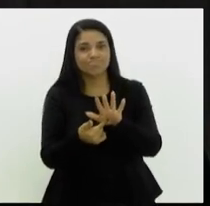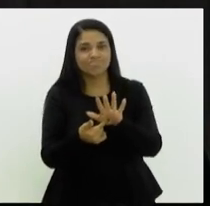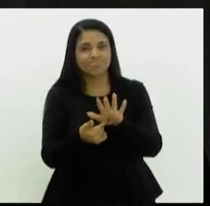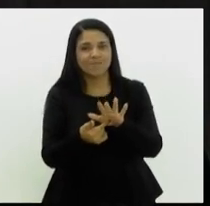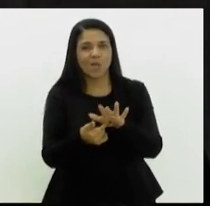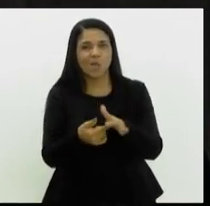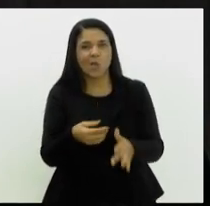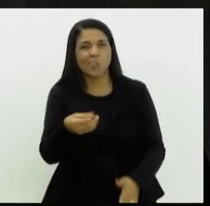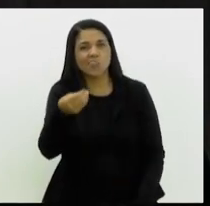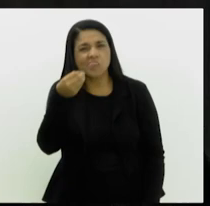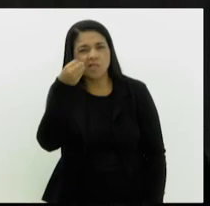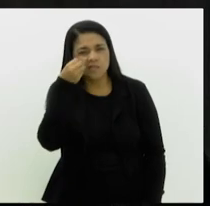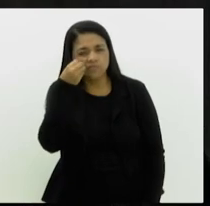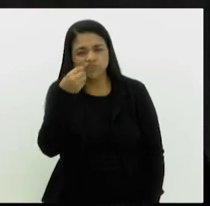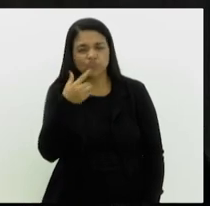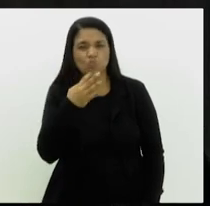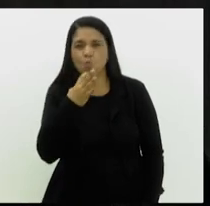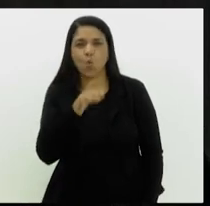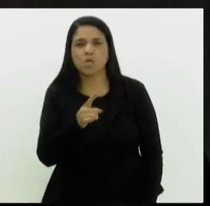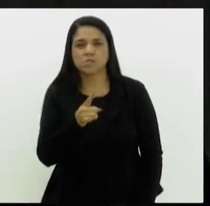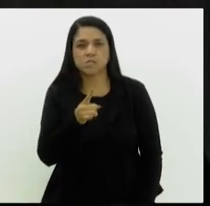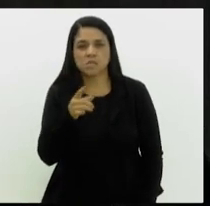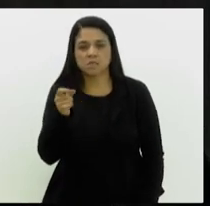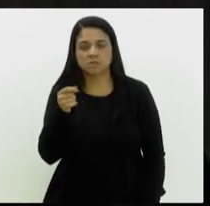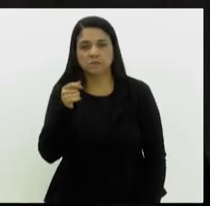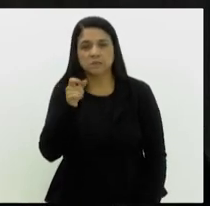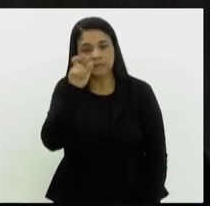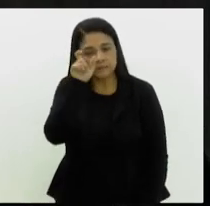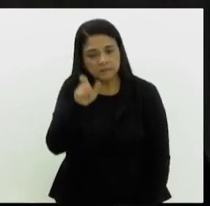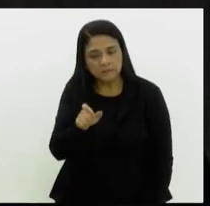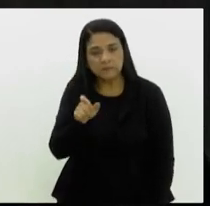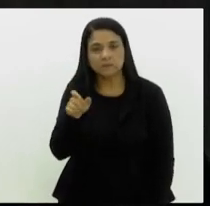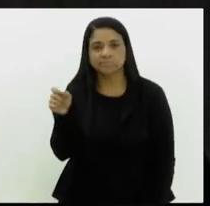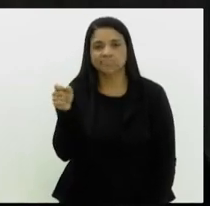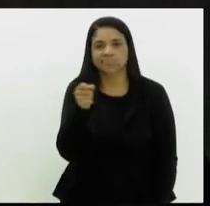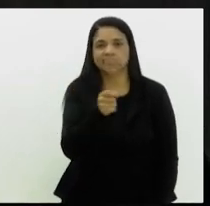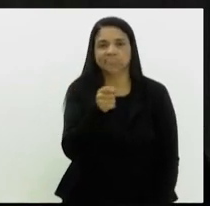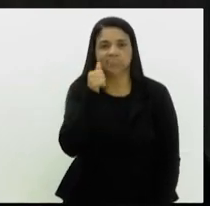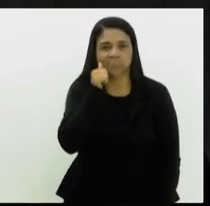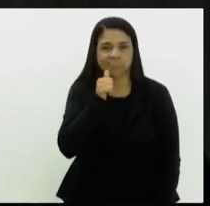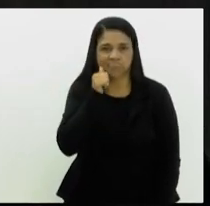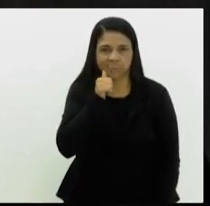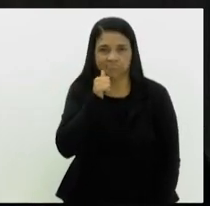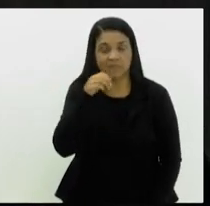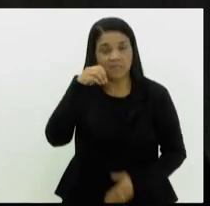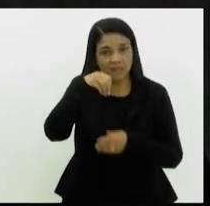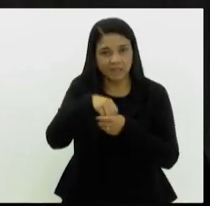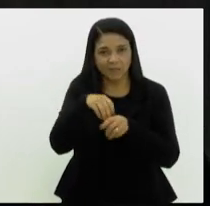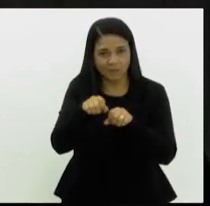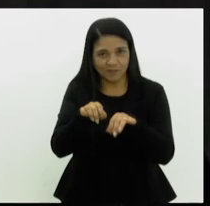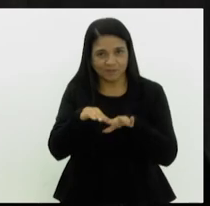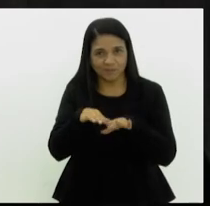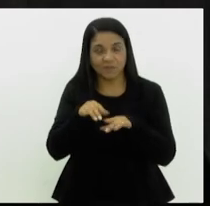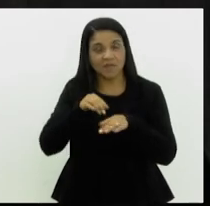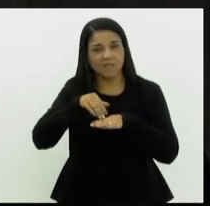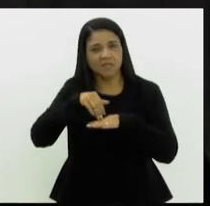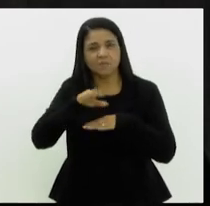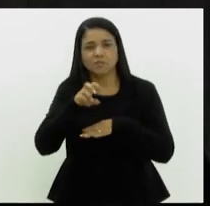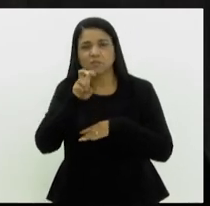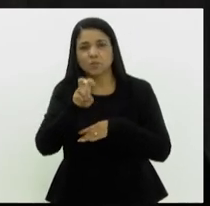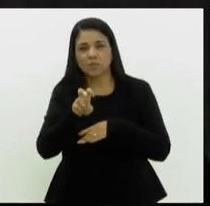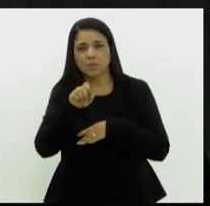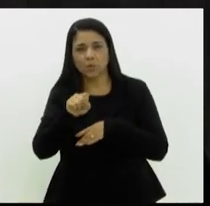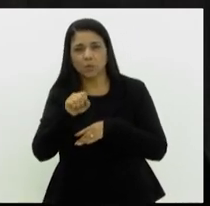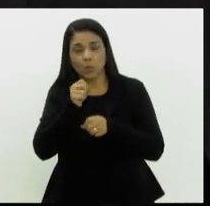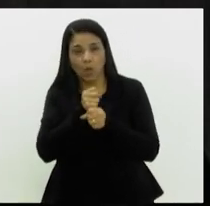as mulheres dentro dos parlamentos. E aí, mais de 55 anos depois da inauguração do prédio do Congresso